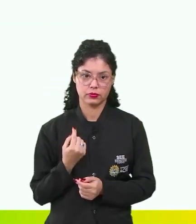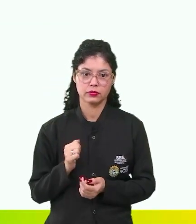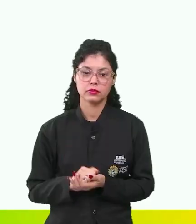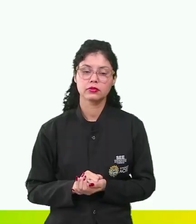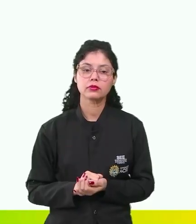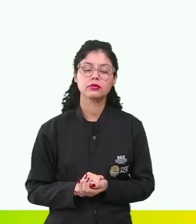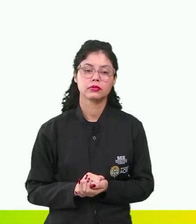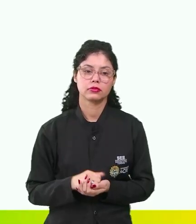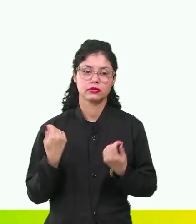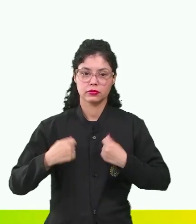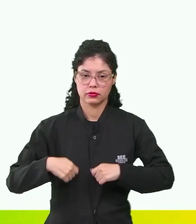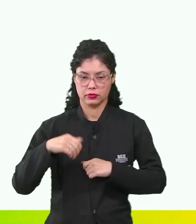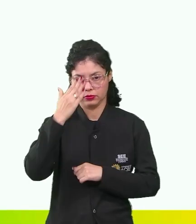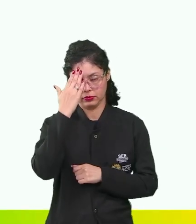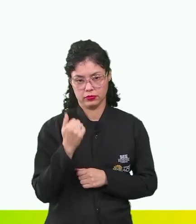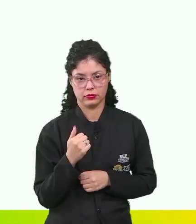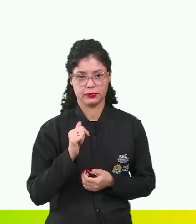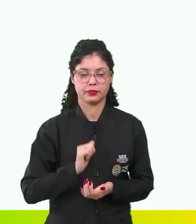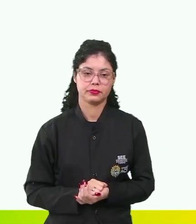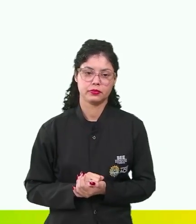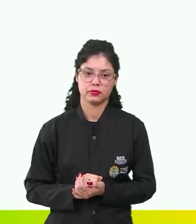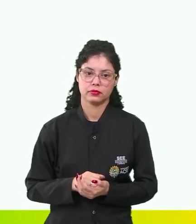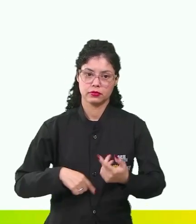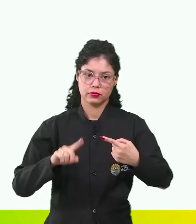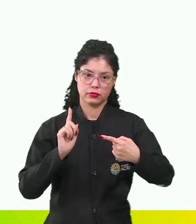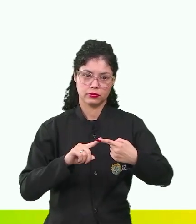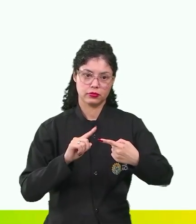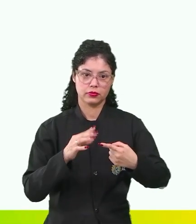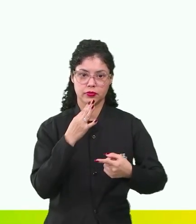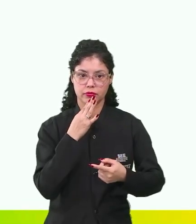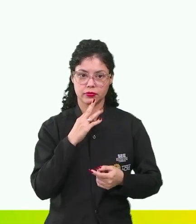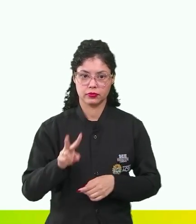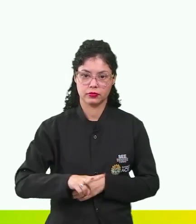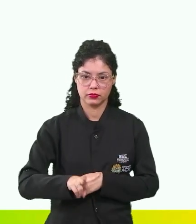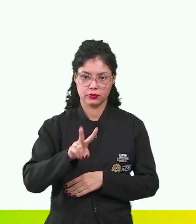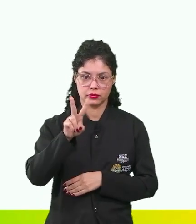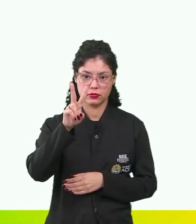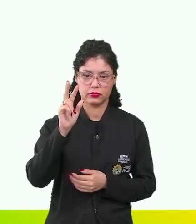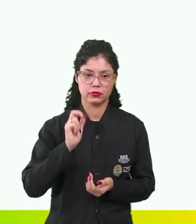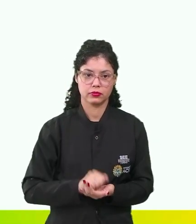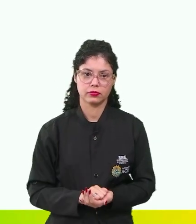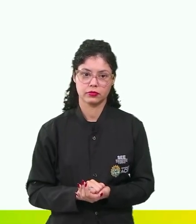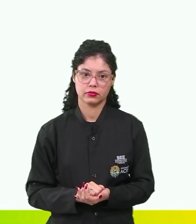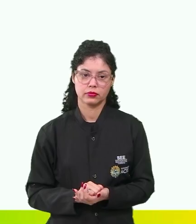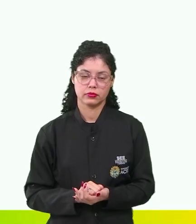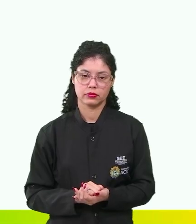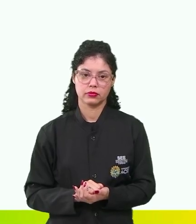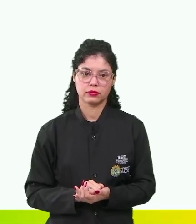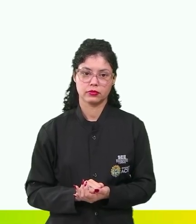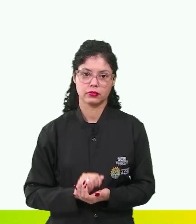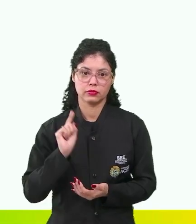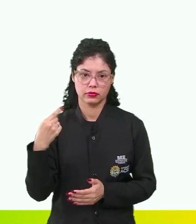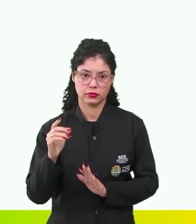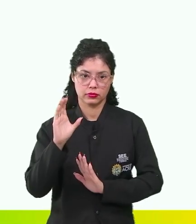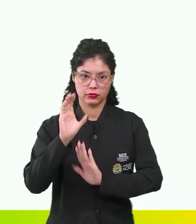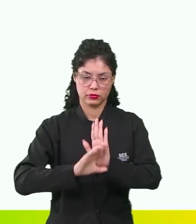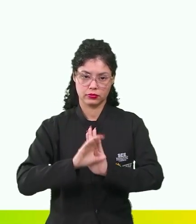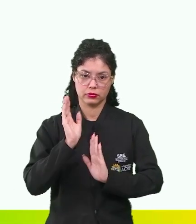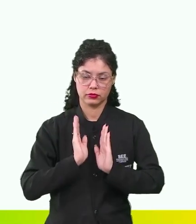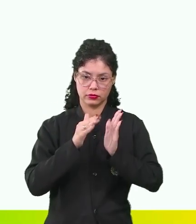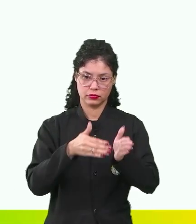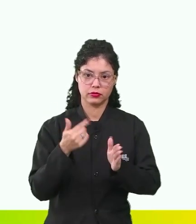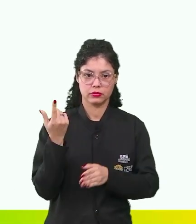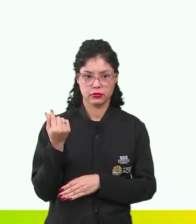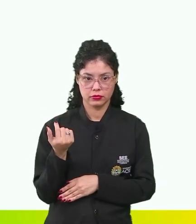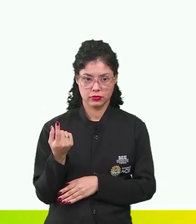individual, o que a gente precisa fazer? Primeiro, conhecer os nossos próprios valores. Depois, você precisa